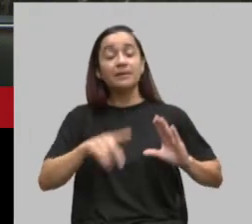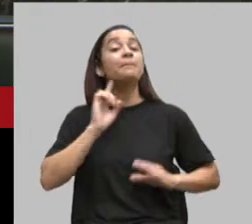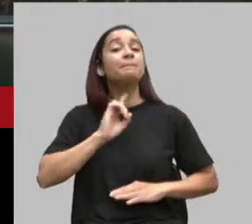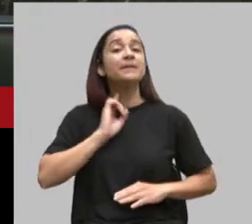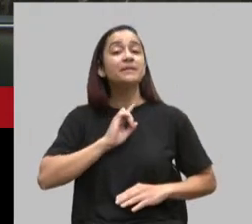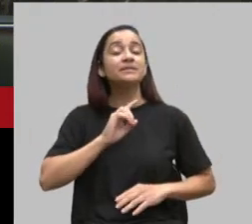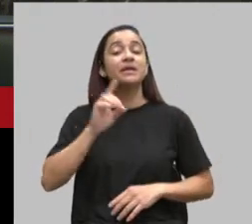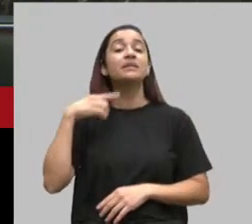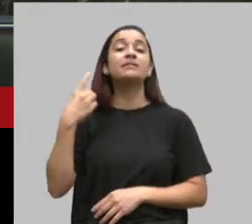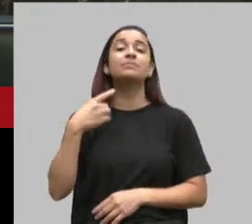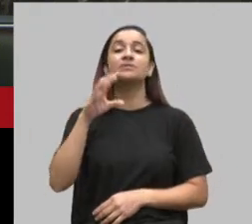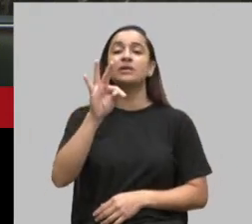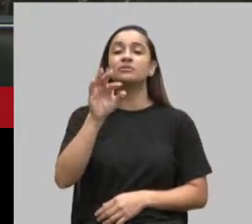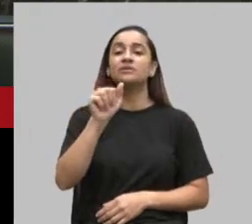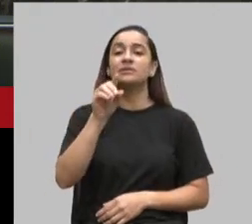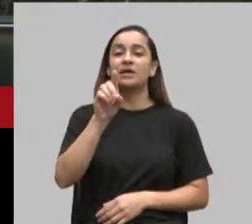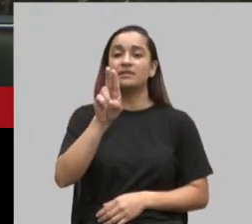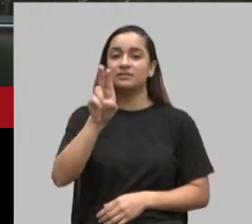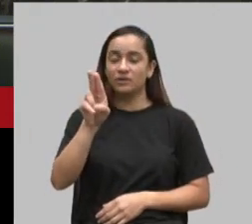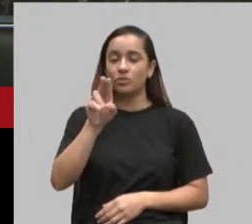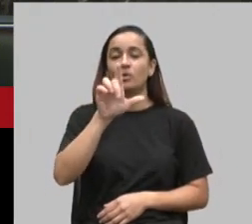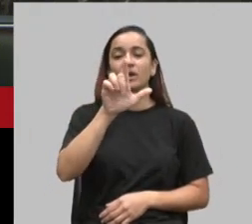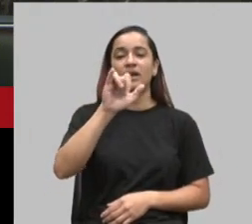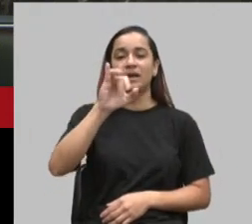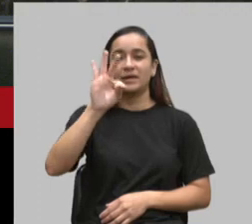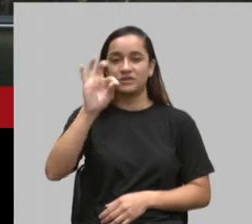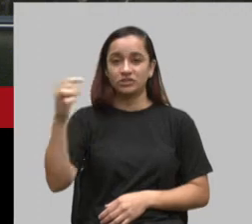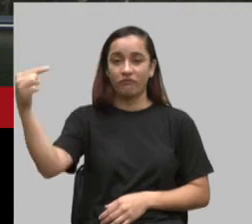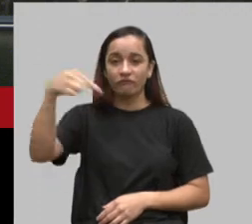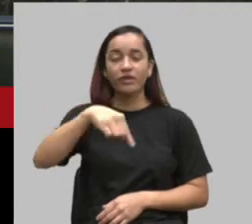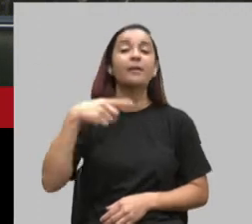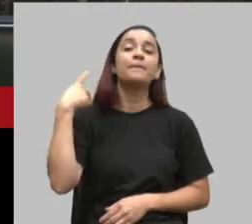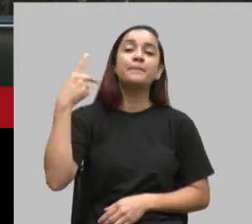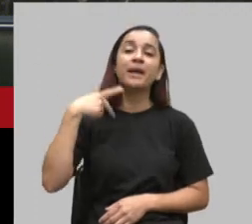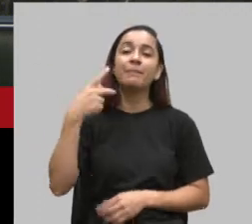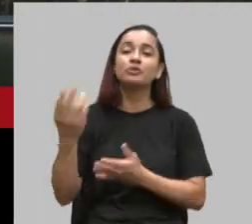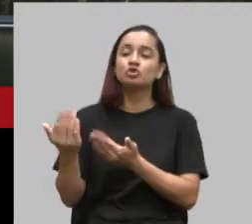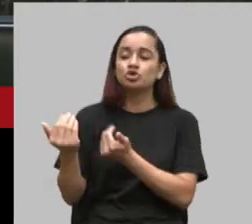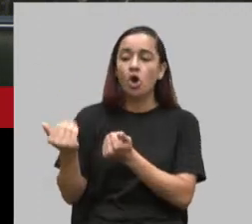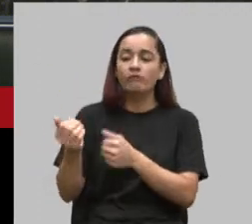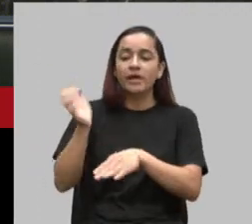Leite ao Parlamento jovem etapa